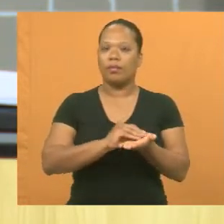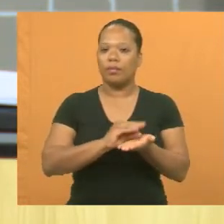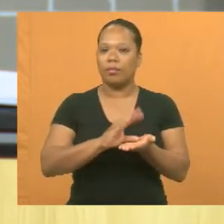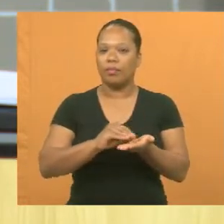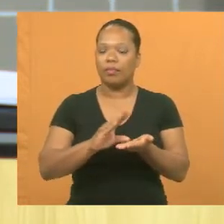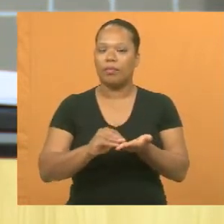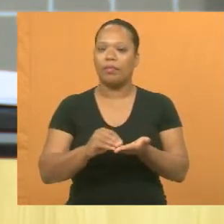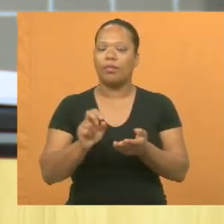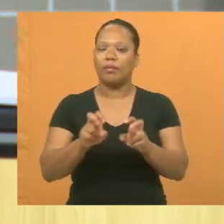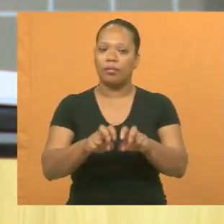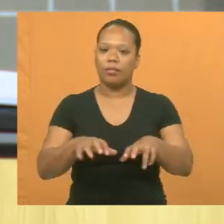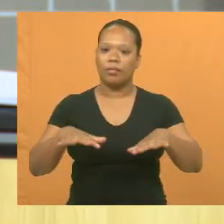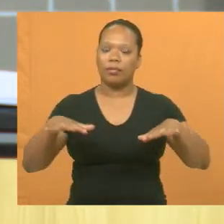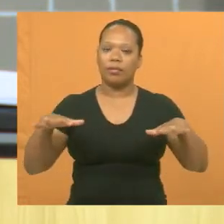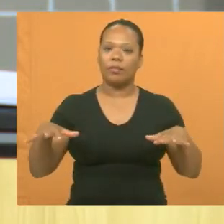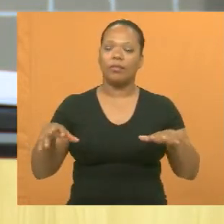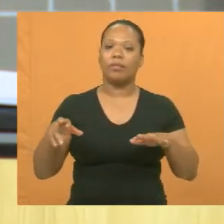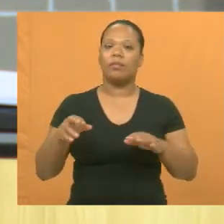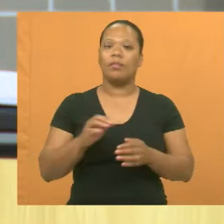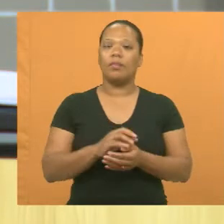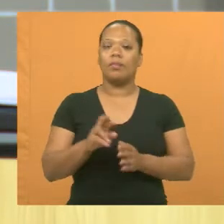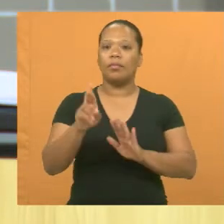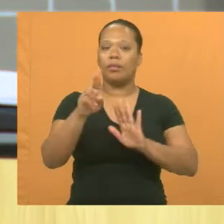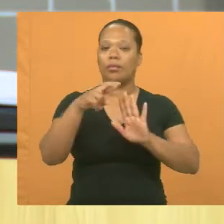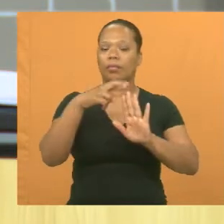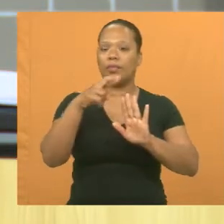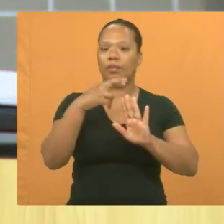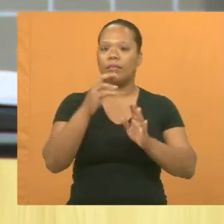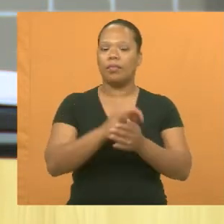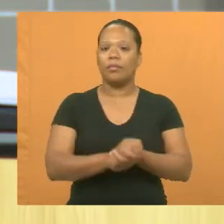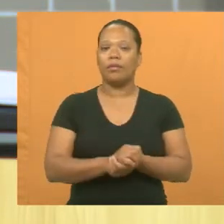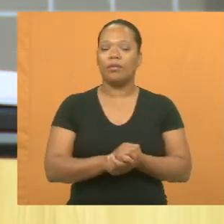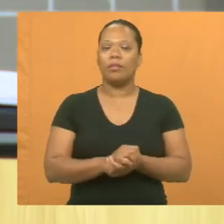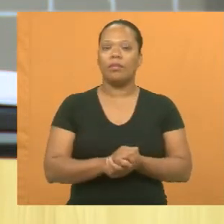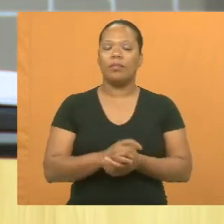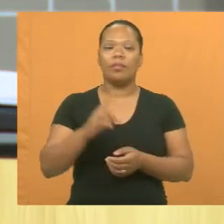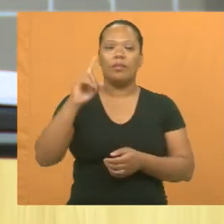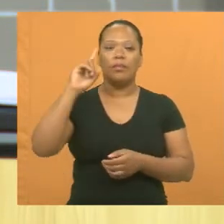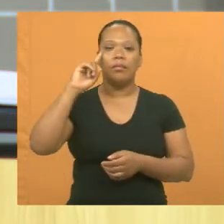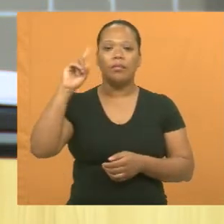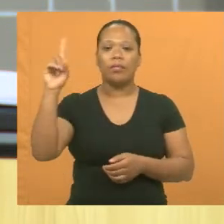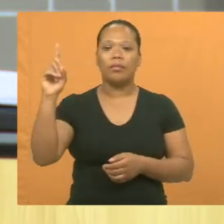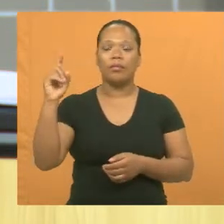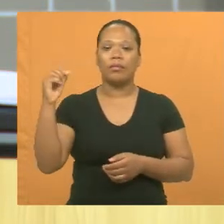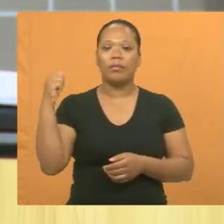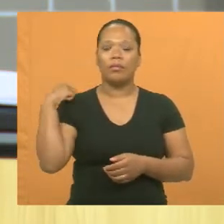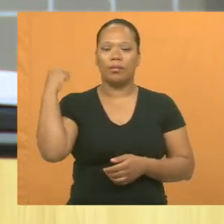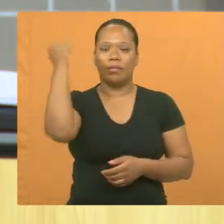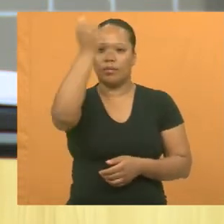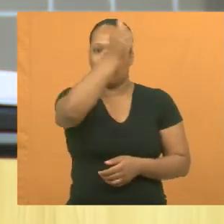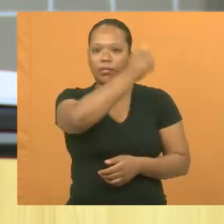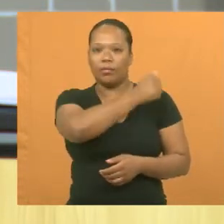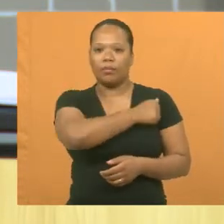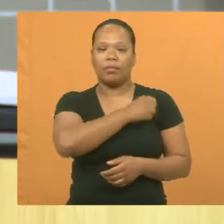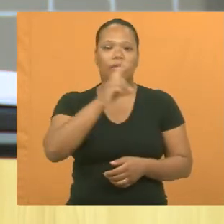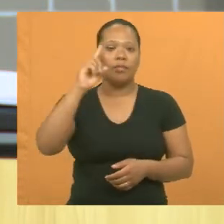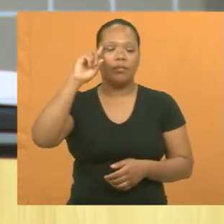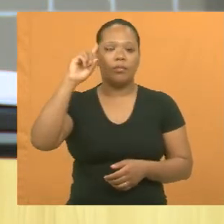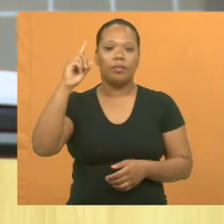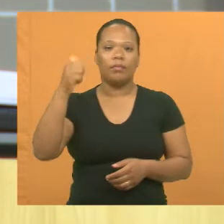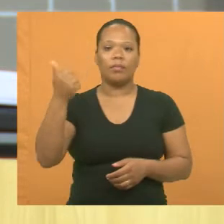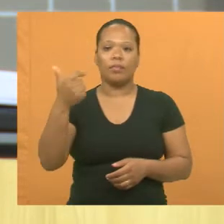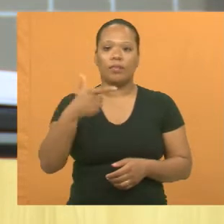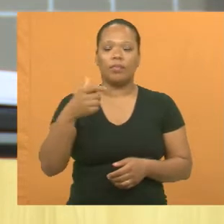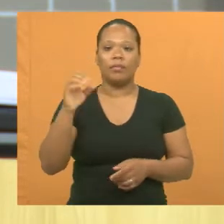sessão o registro de moção comemorativa ao dia de Nossa Senhora Aparecida, padroeira do Brasil, celebrada em 12 de